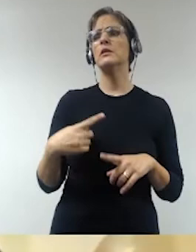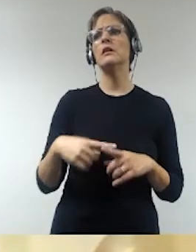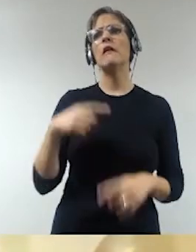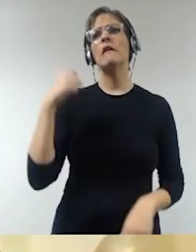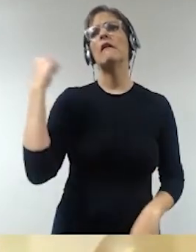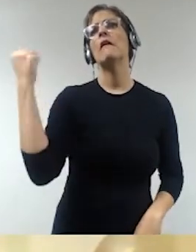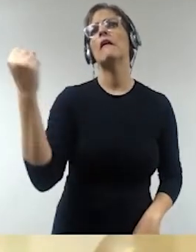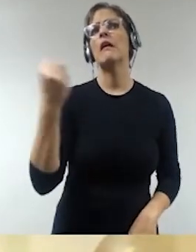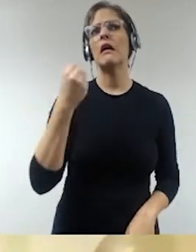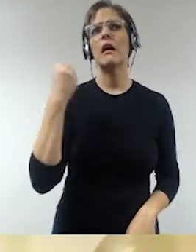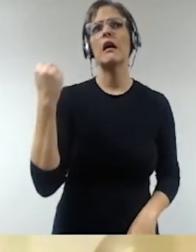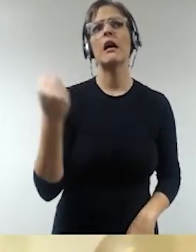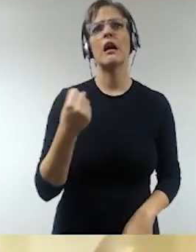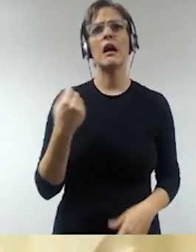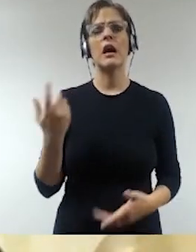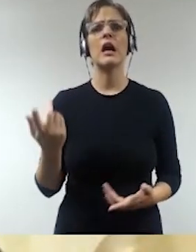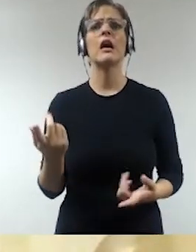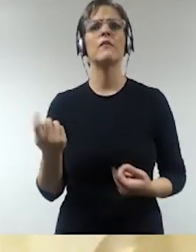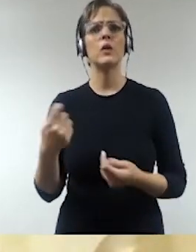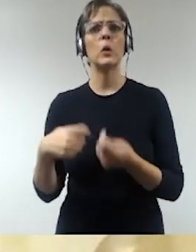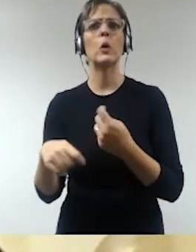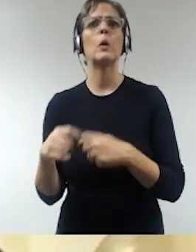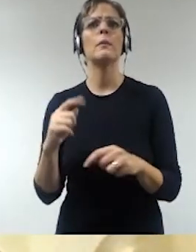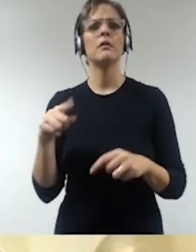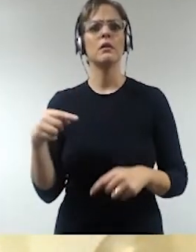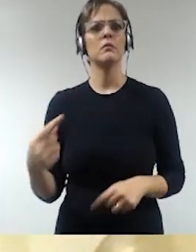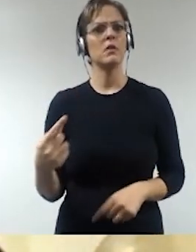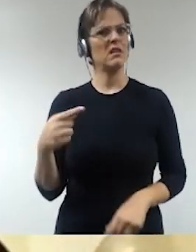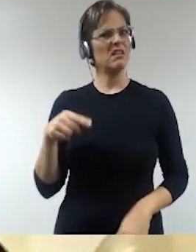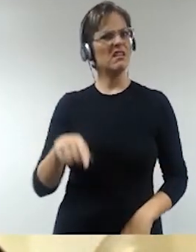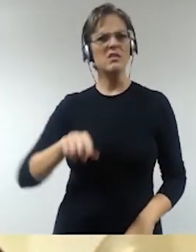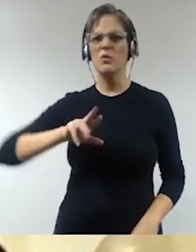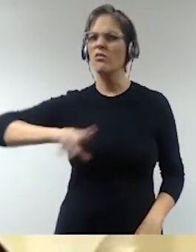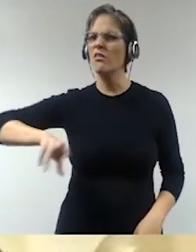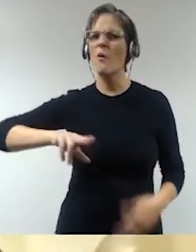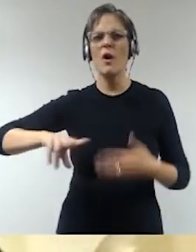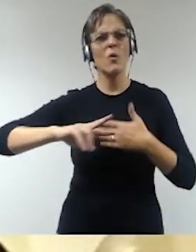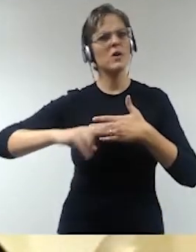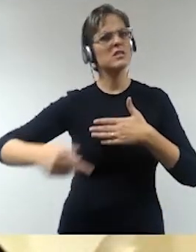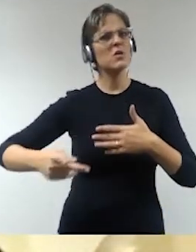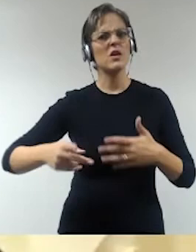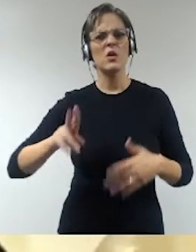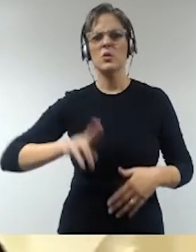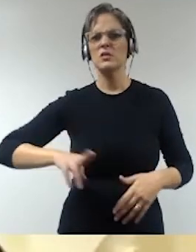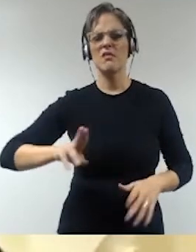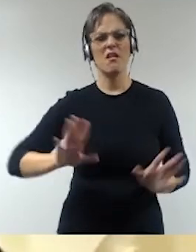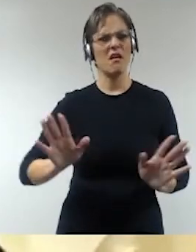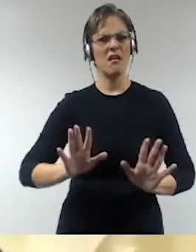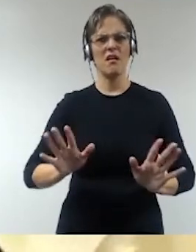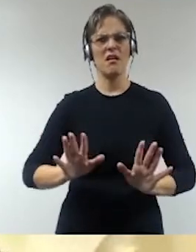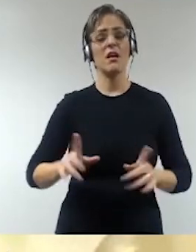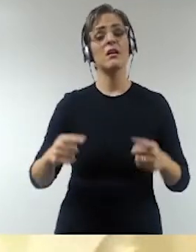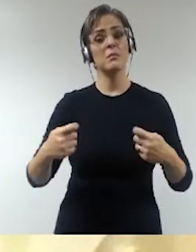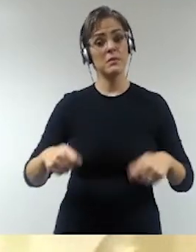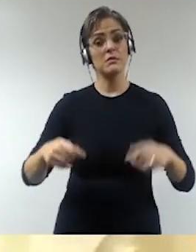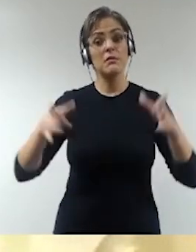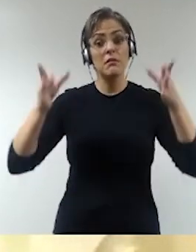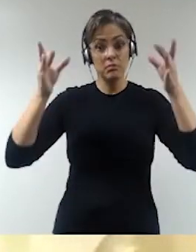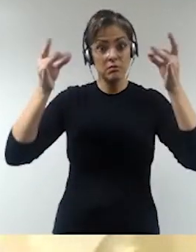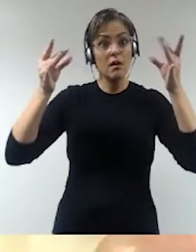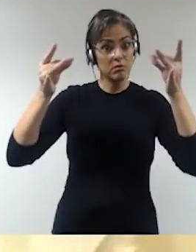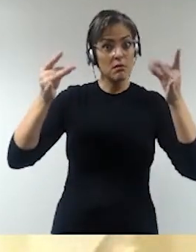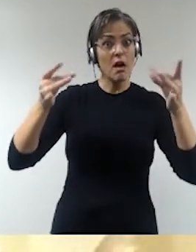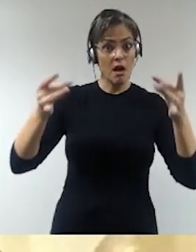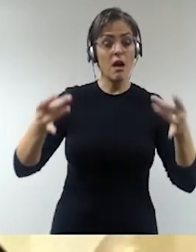Isso não é aplicar o consequencialismo. Aplicar o consequencialismo é você pormenorizar quais são essas